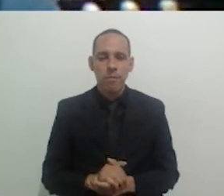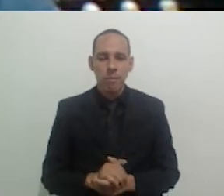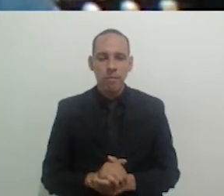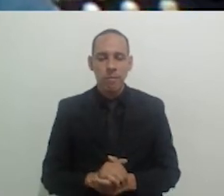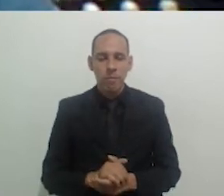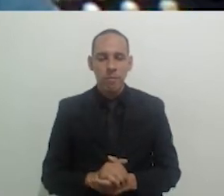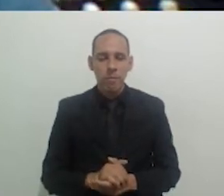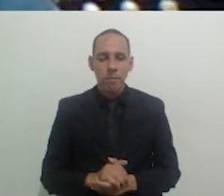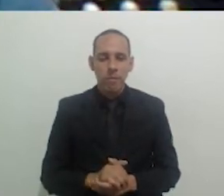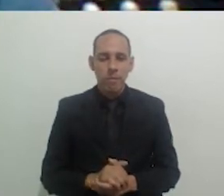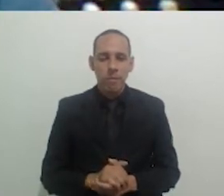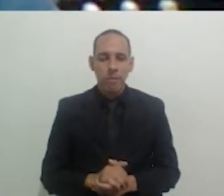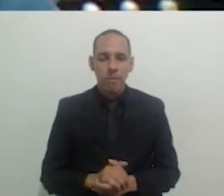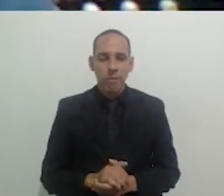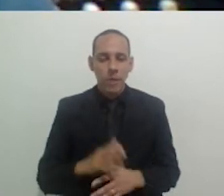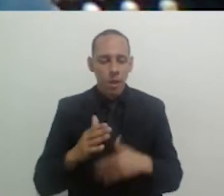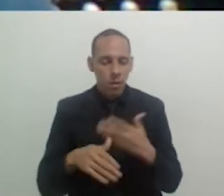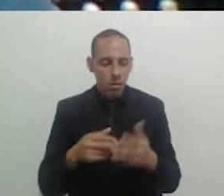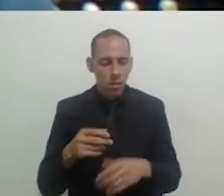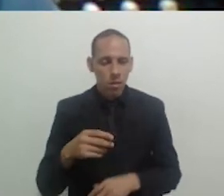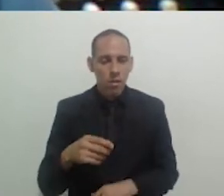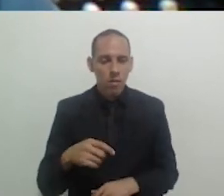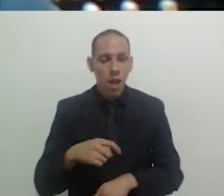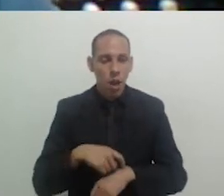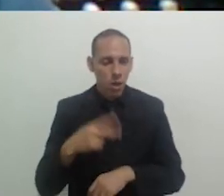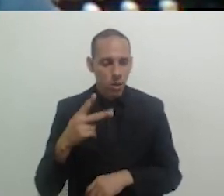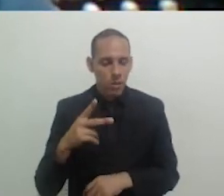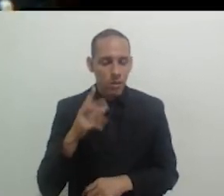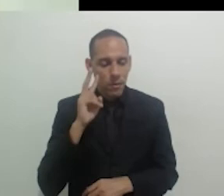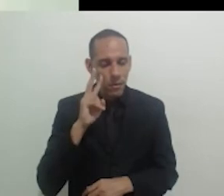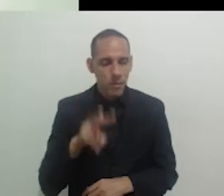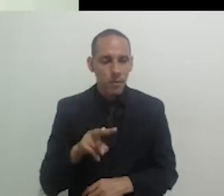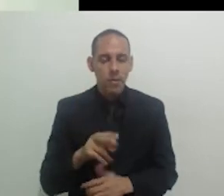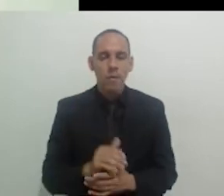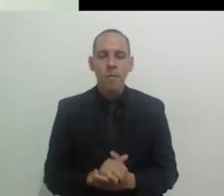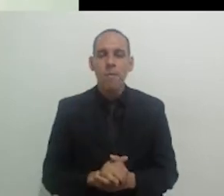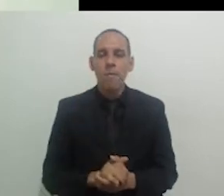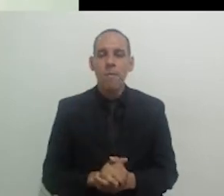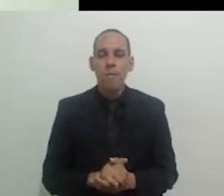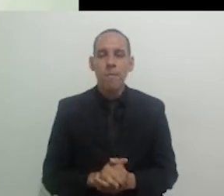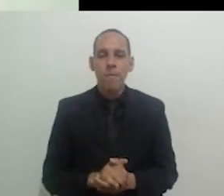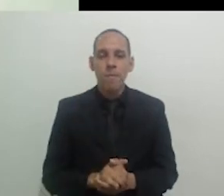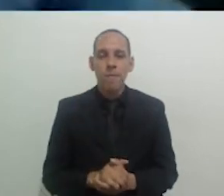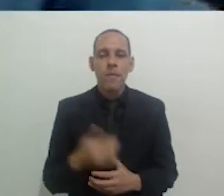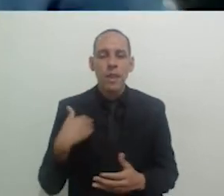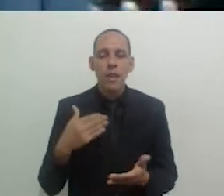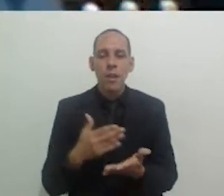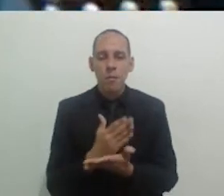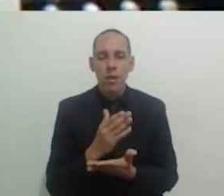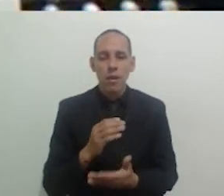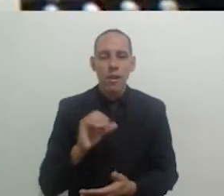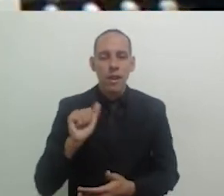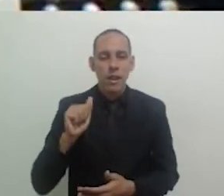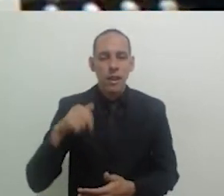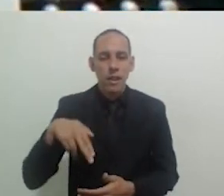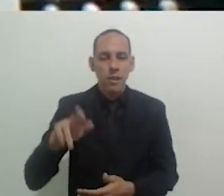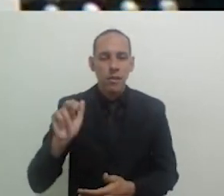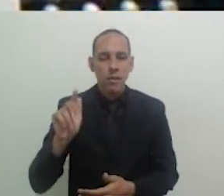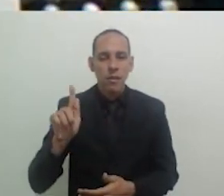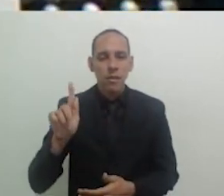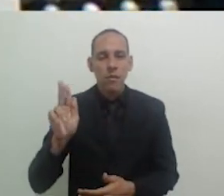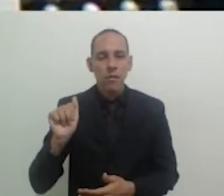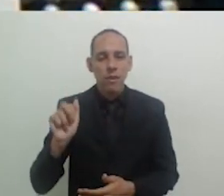aí, a gente vê isso aí. Eu aprovo, senhor presidente. Canguaretama, aprovo. Canguaretama. Aqui a matéria é semelhante. É